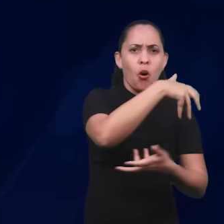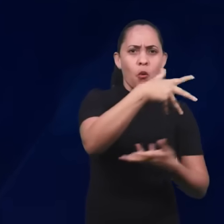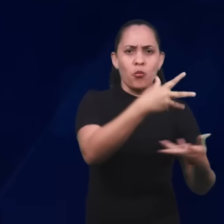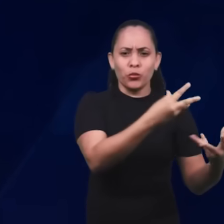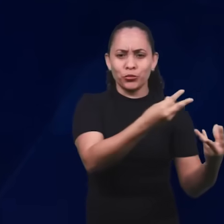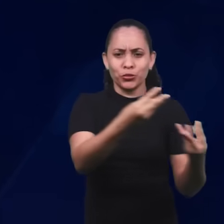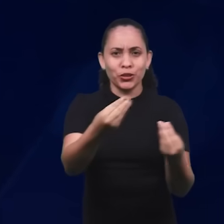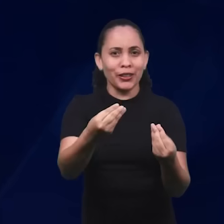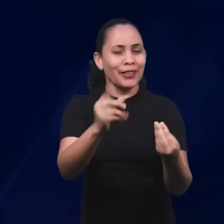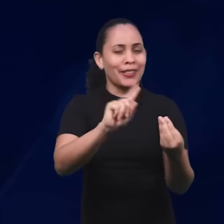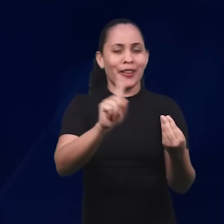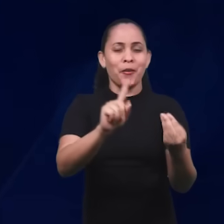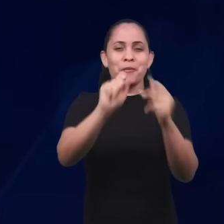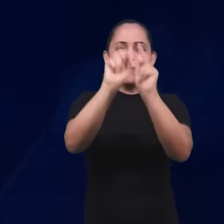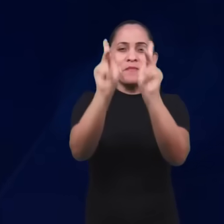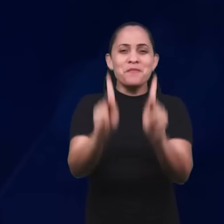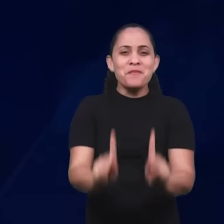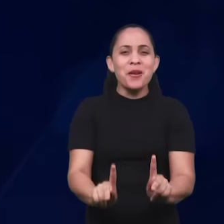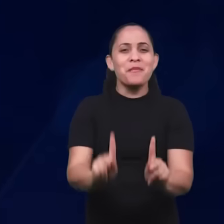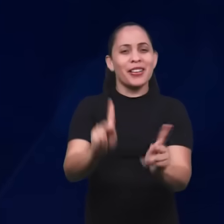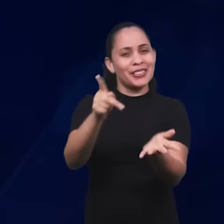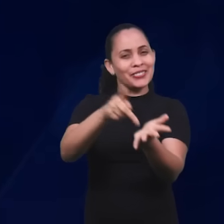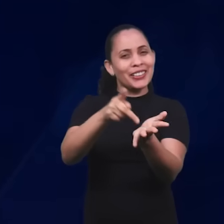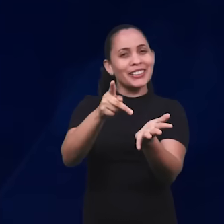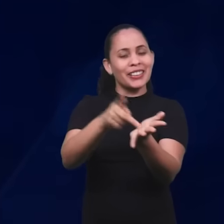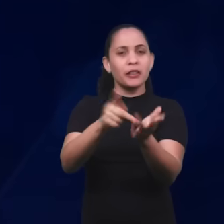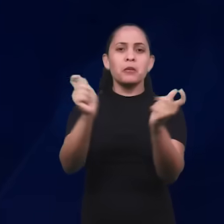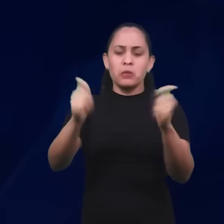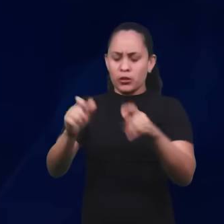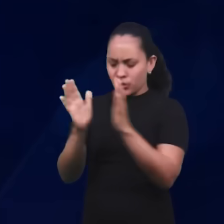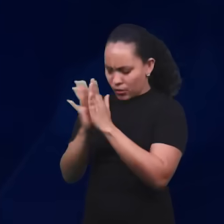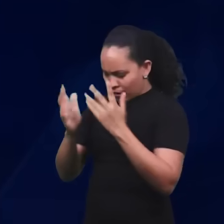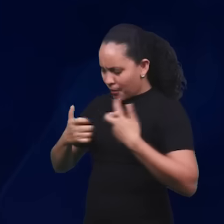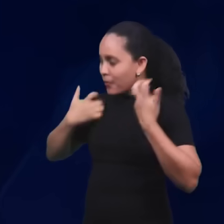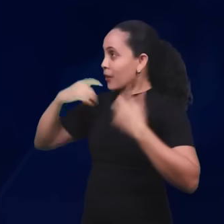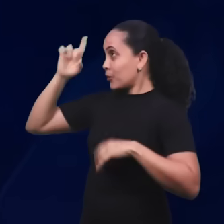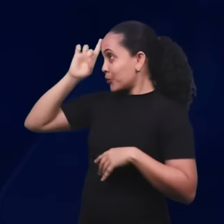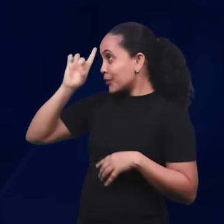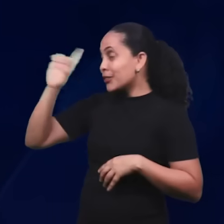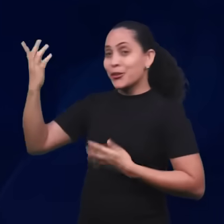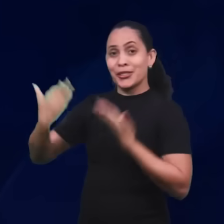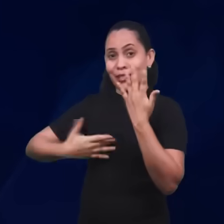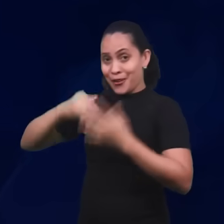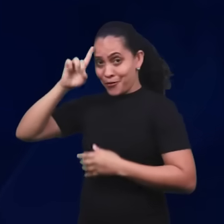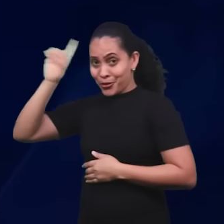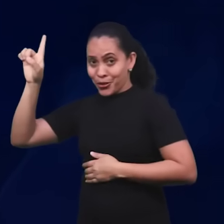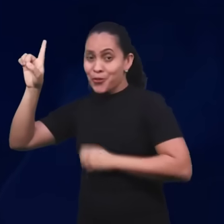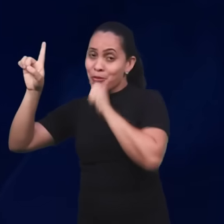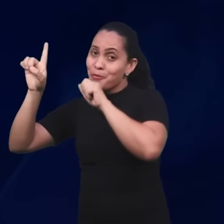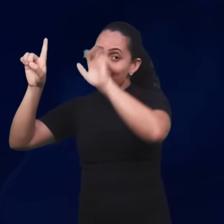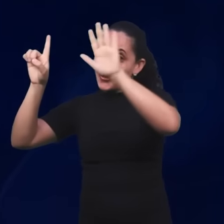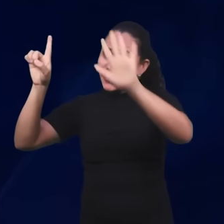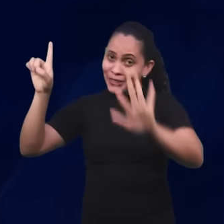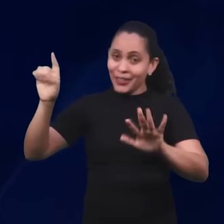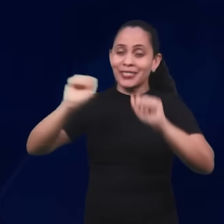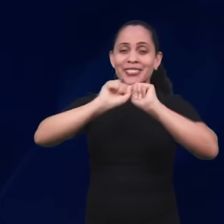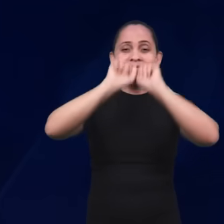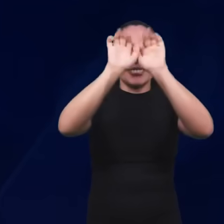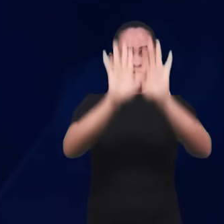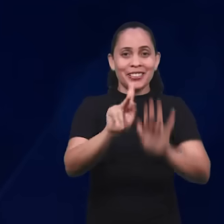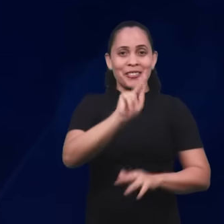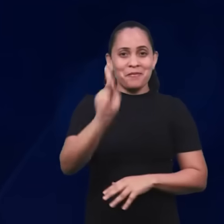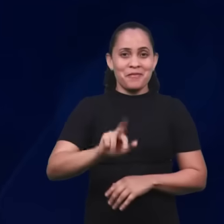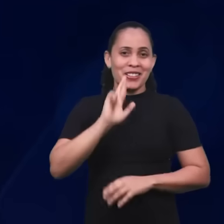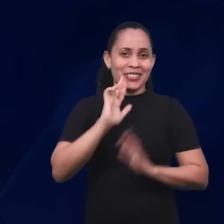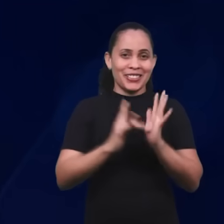a vou lá dou como o mundo dá. Jesus tem essa paz para você. Buscai primeiro o reino de Deus e as demais coisas ele vai acrescentar. Que